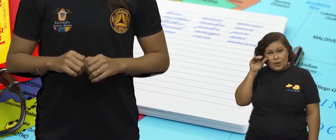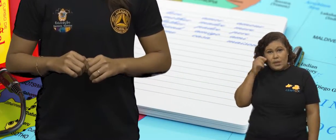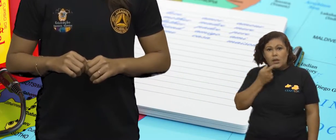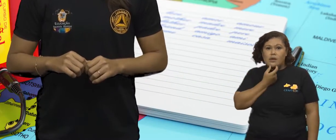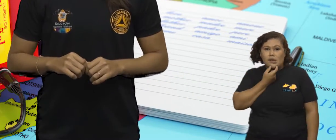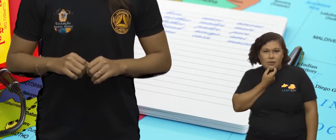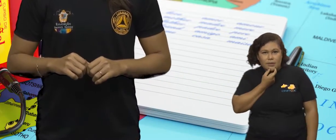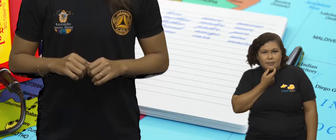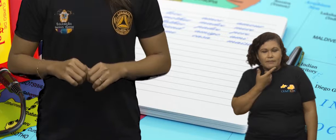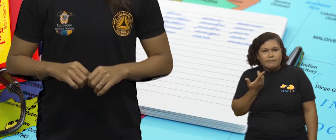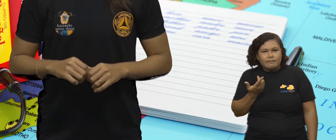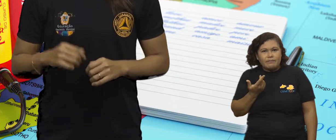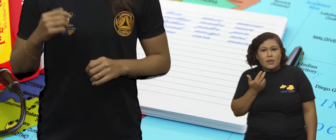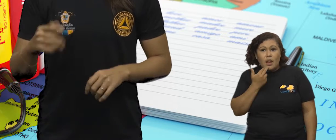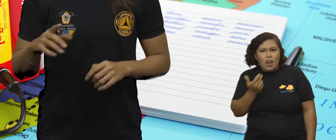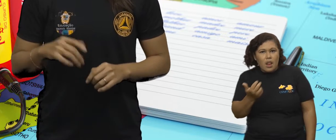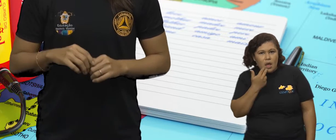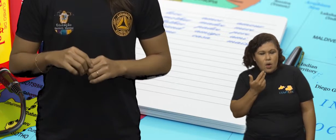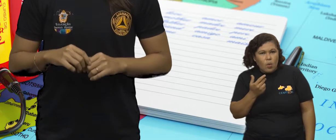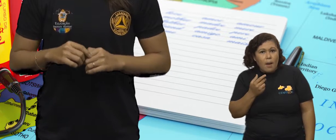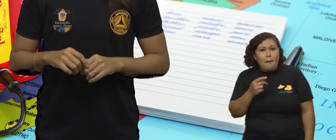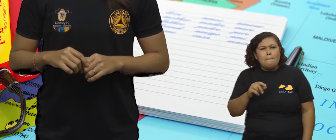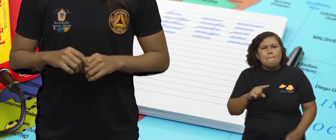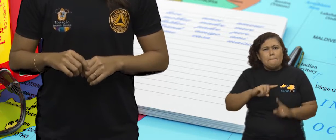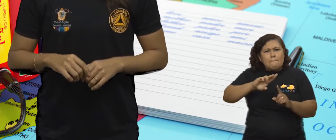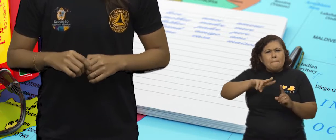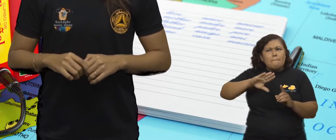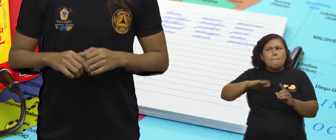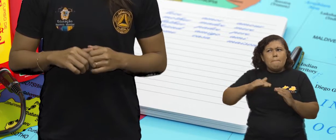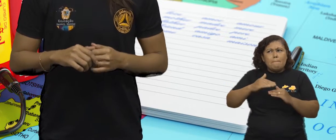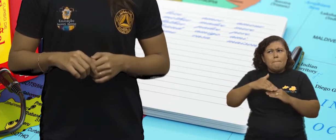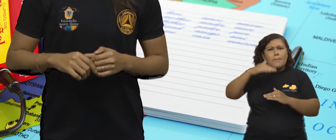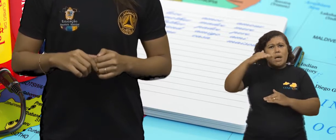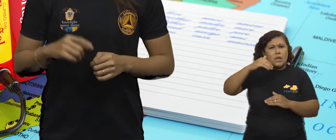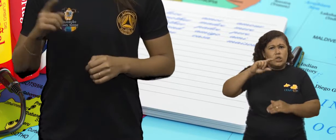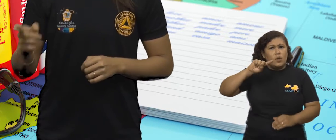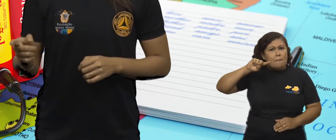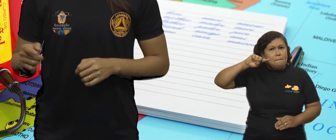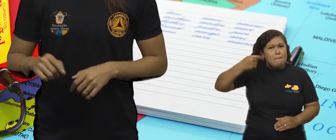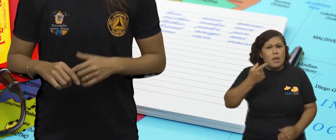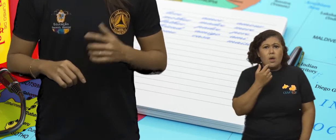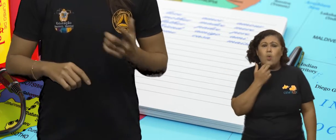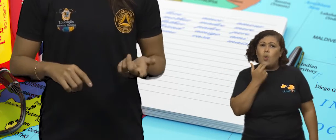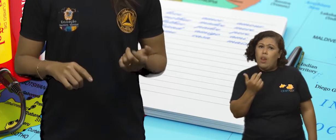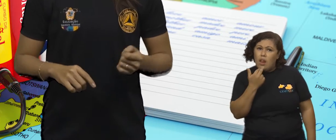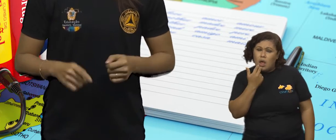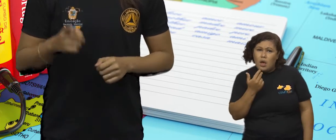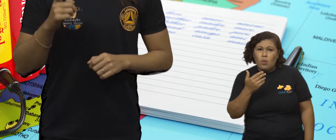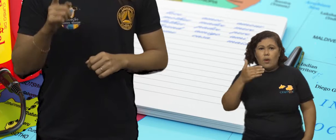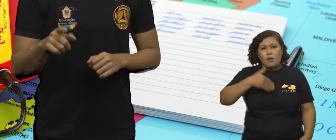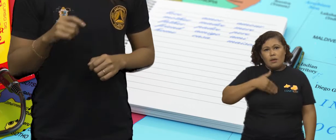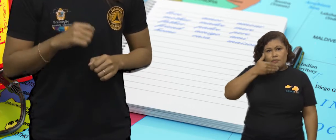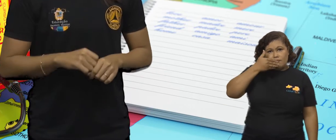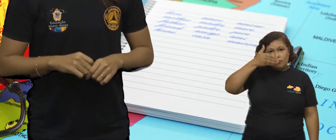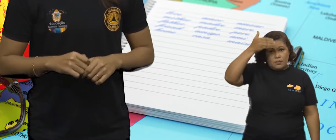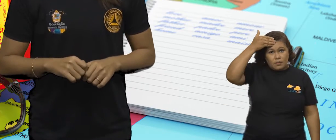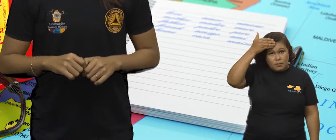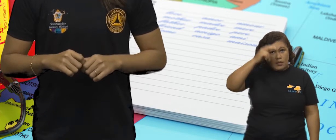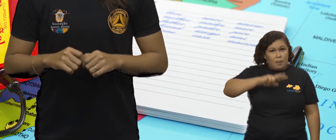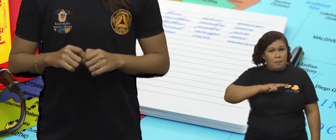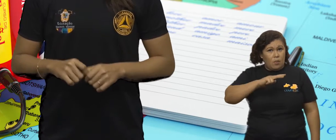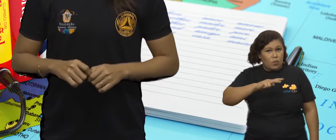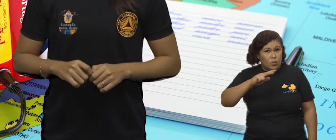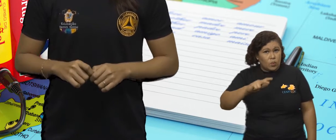Na África, são faladas mais de 1000 línguas africanas, além de idiomas como árabe, inglês,